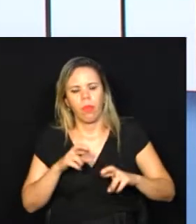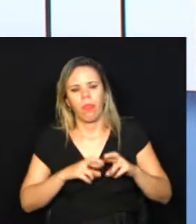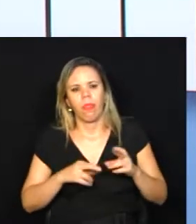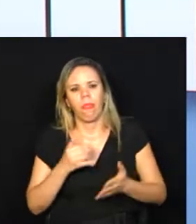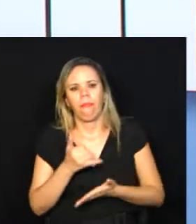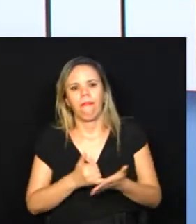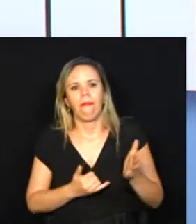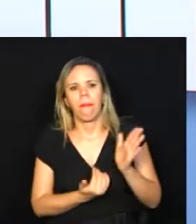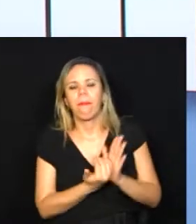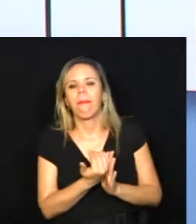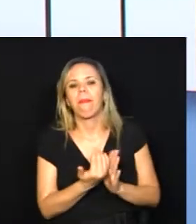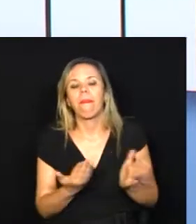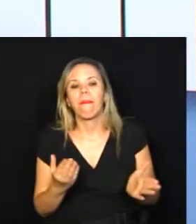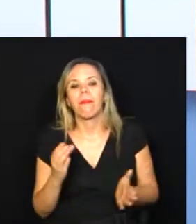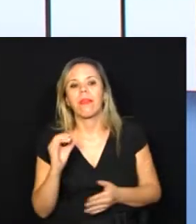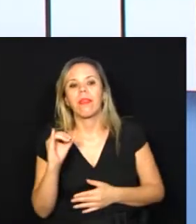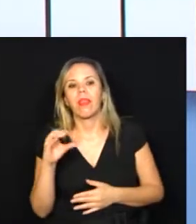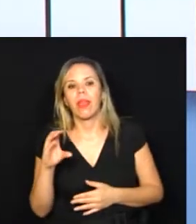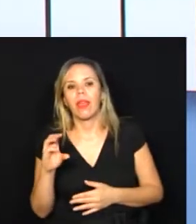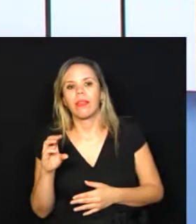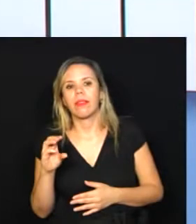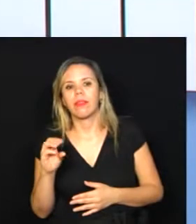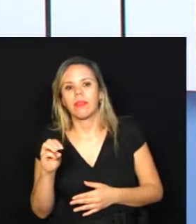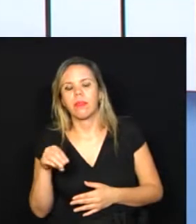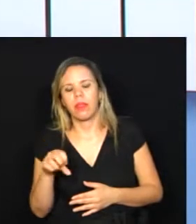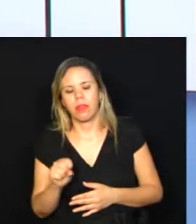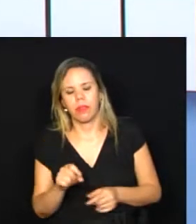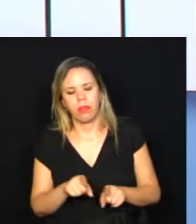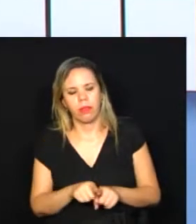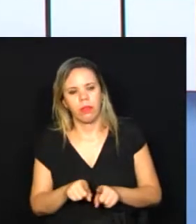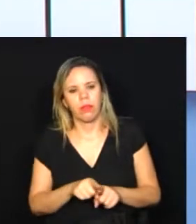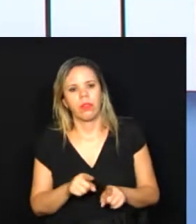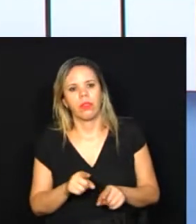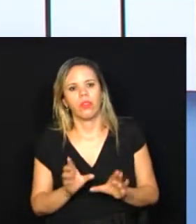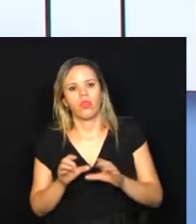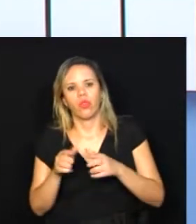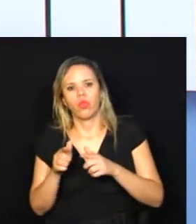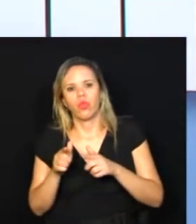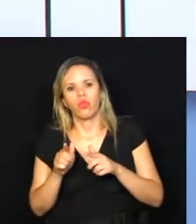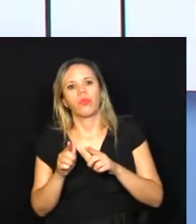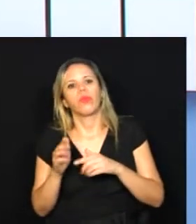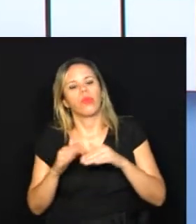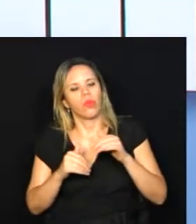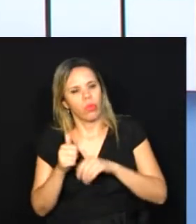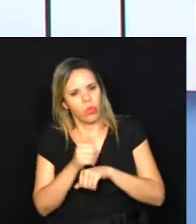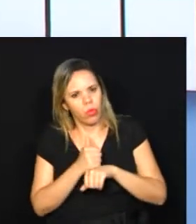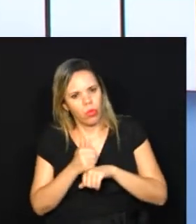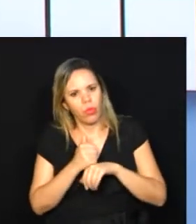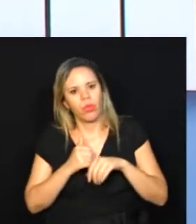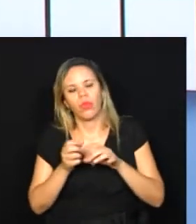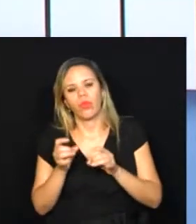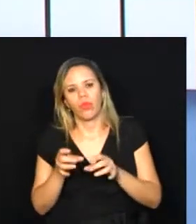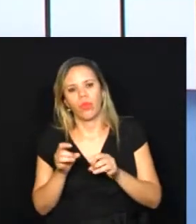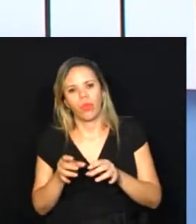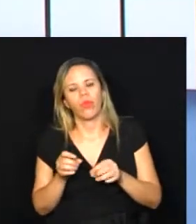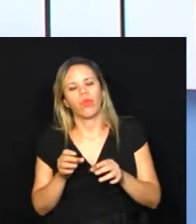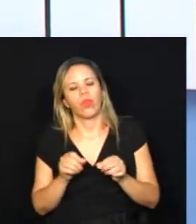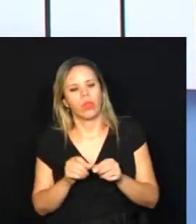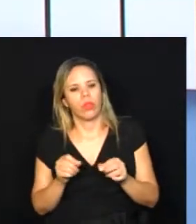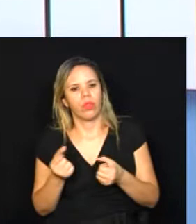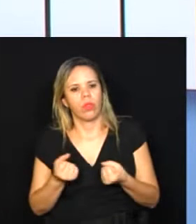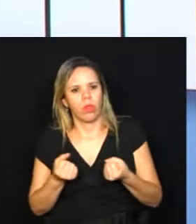alíquota do SMS o grupo de revendedores de veículos usados promoveu essa carreata na